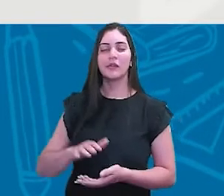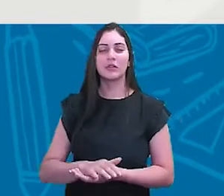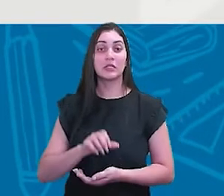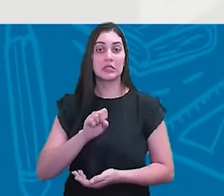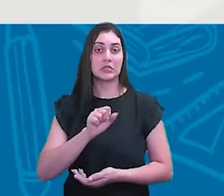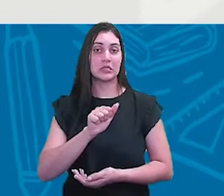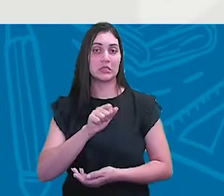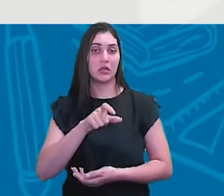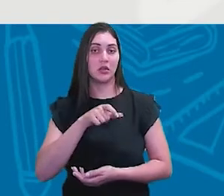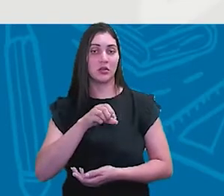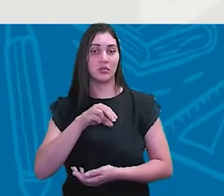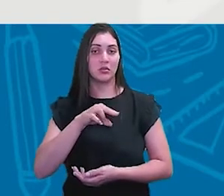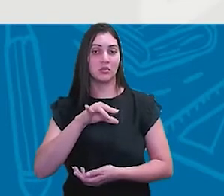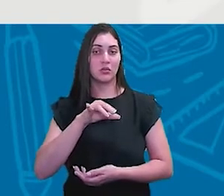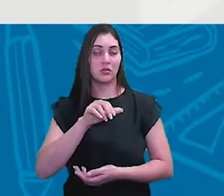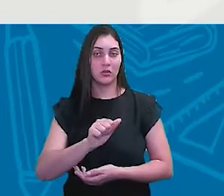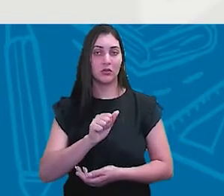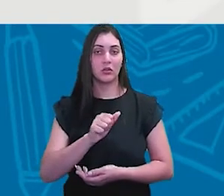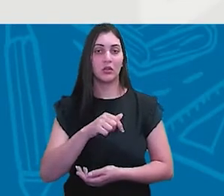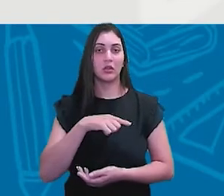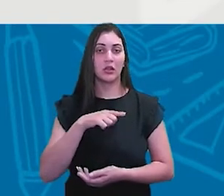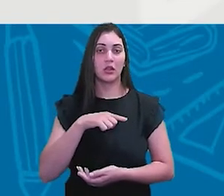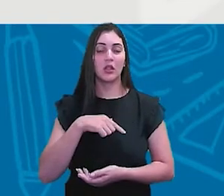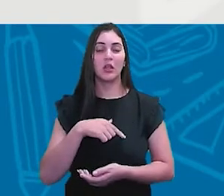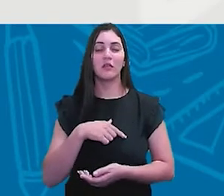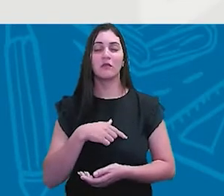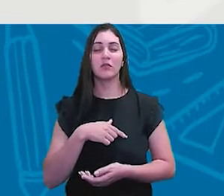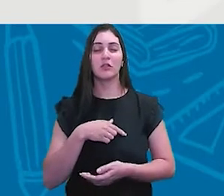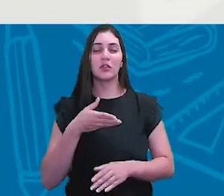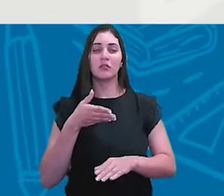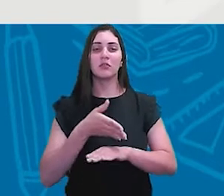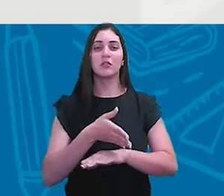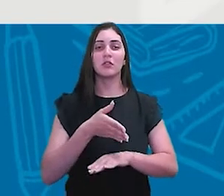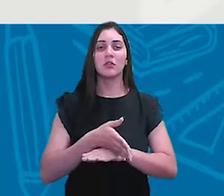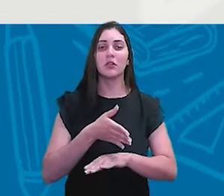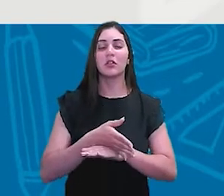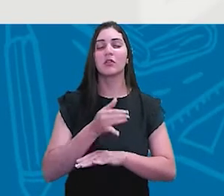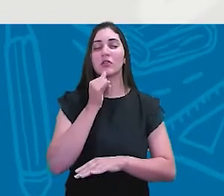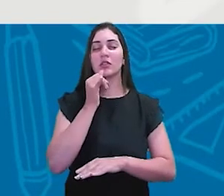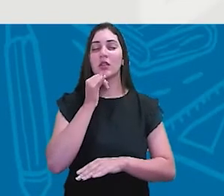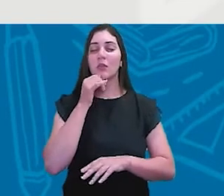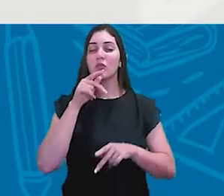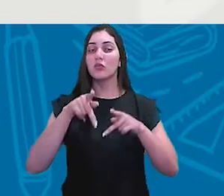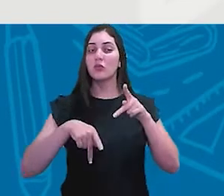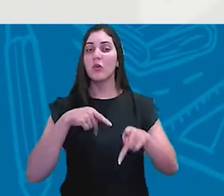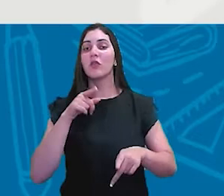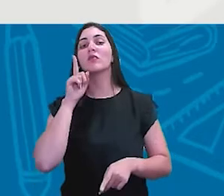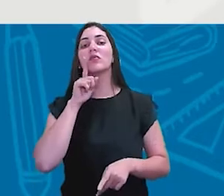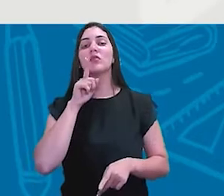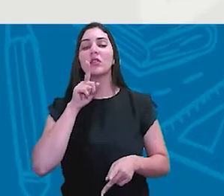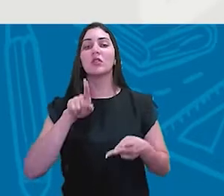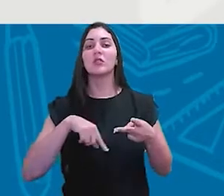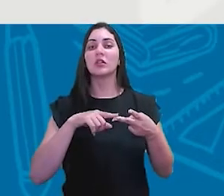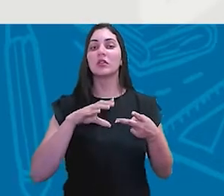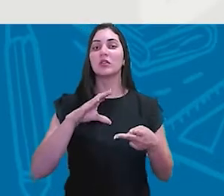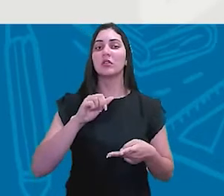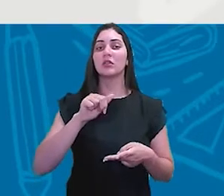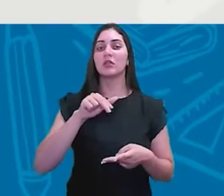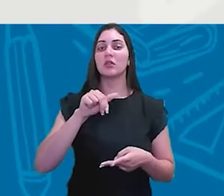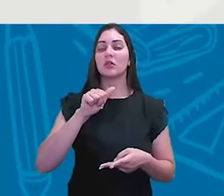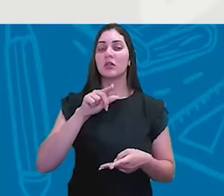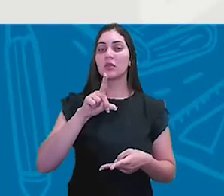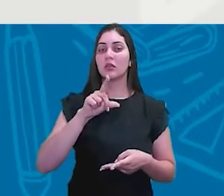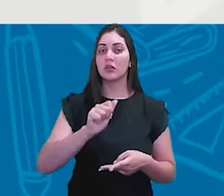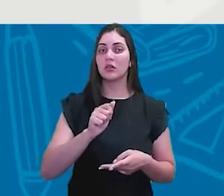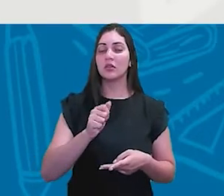né, que foi colonizada por povos de língua inglesa, Estados Unidos e Canadá, né, eles sofreram um tipo de colonização